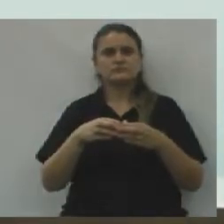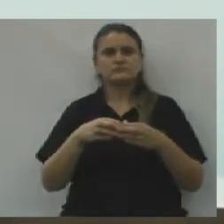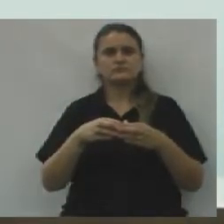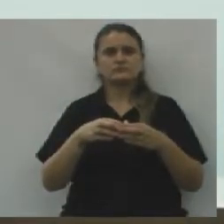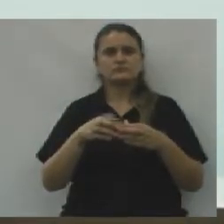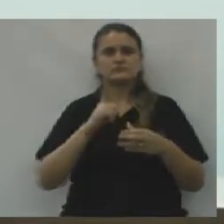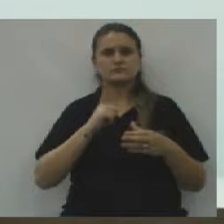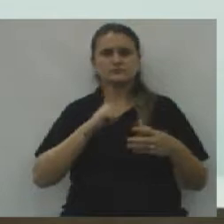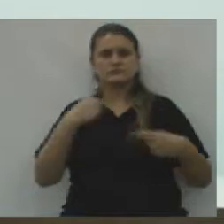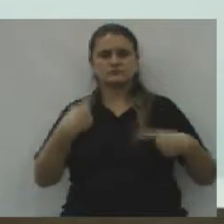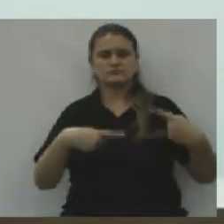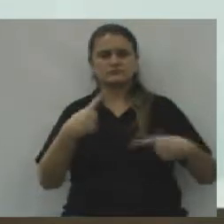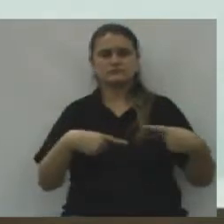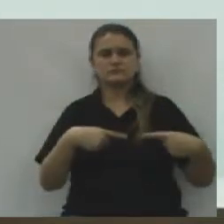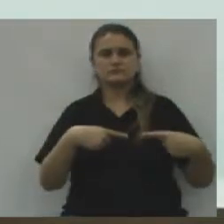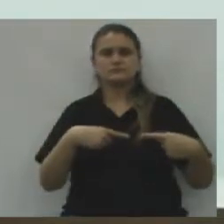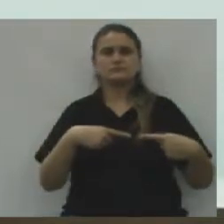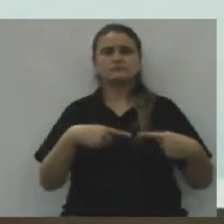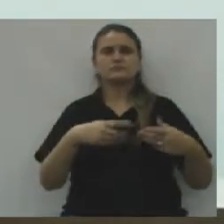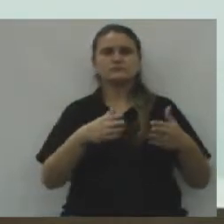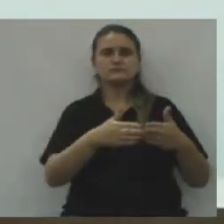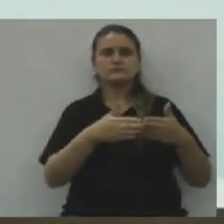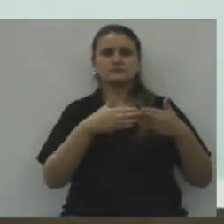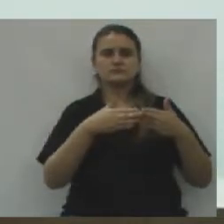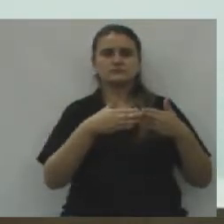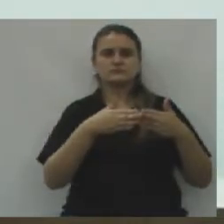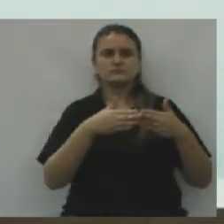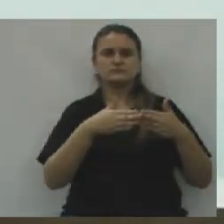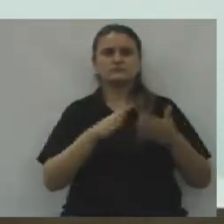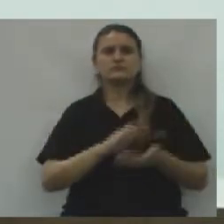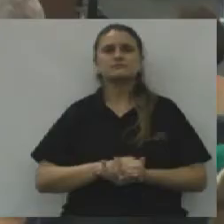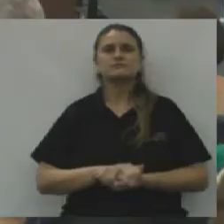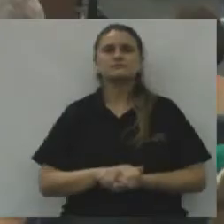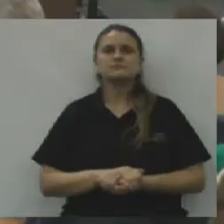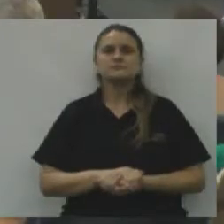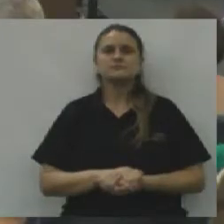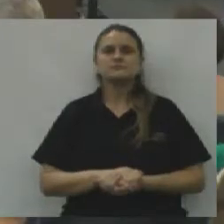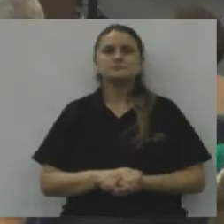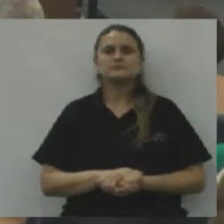Está em discussão, senhores vereadores, o requerimento ora pleiteado.